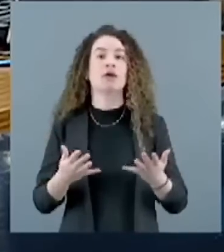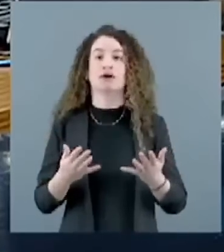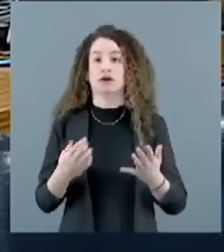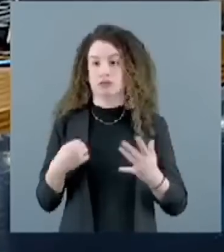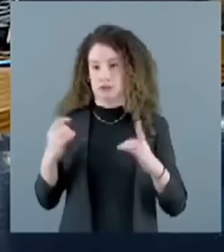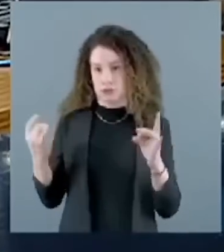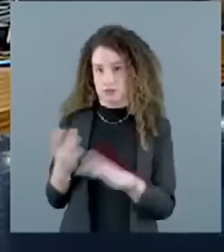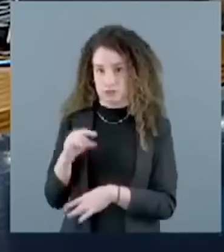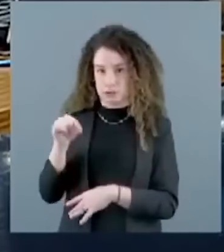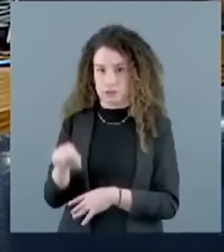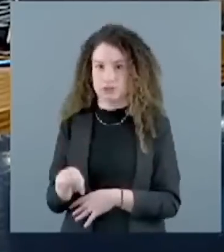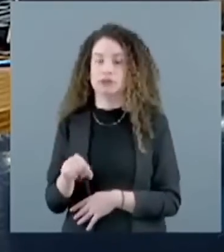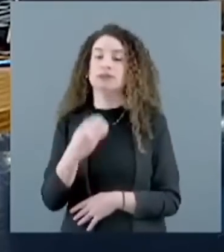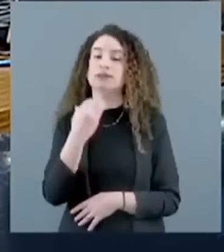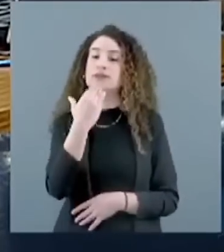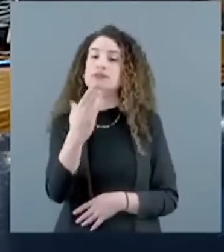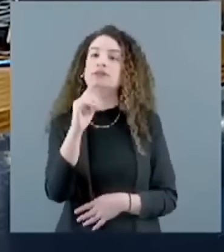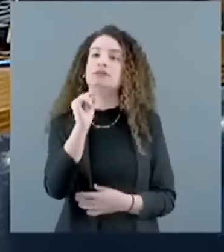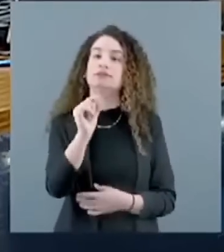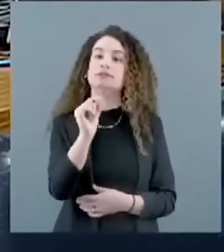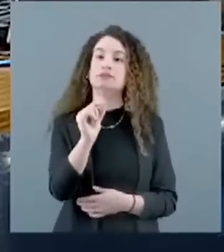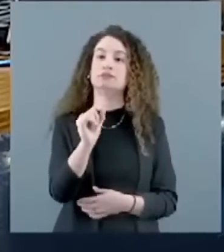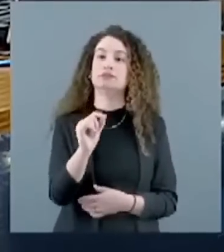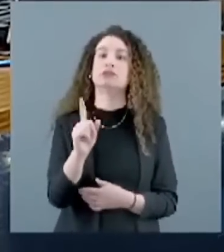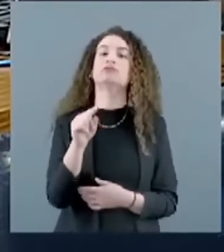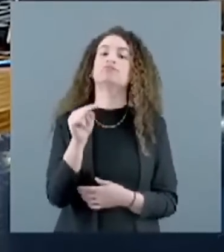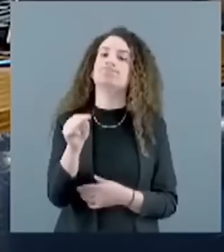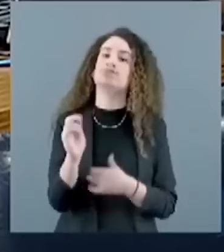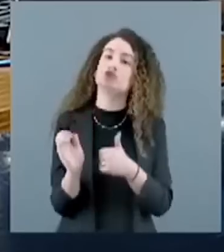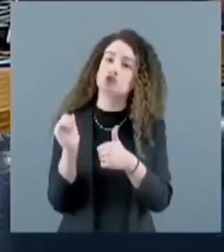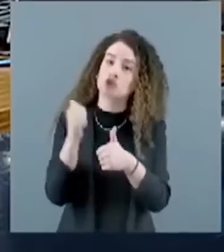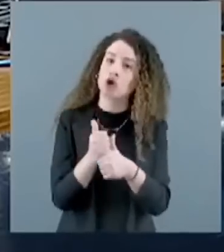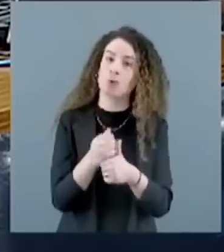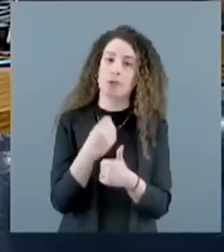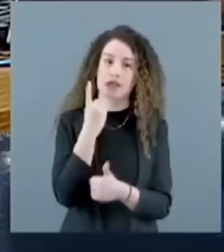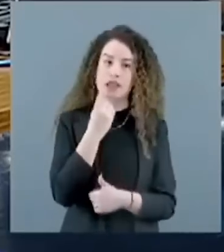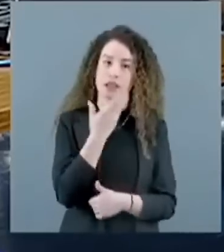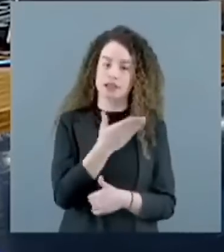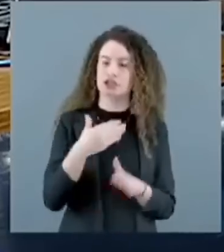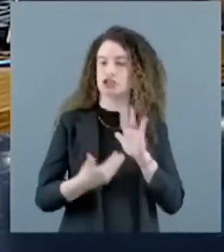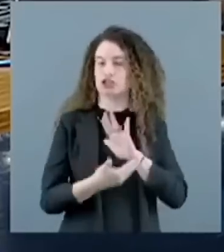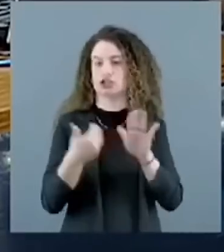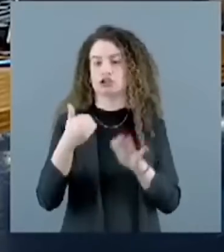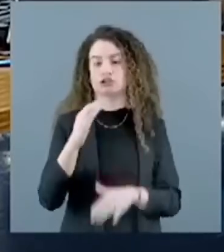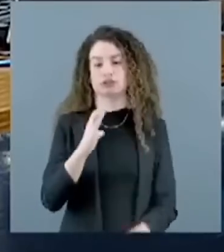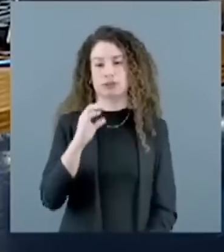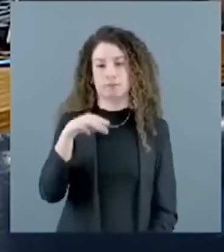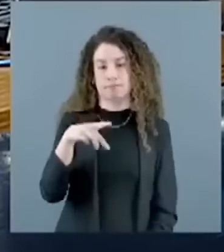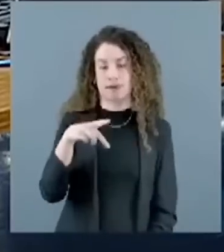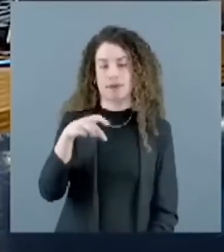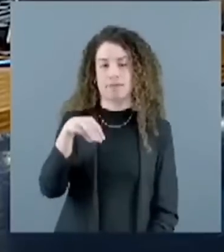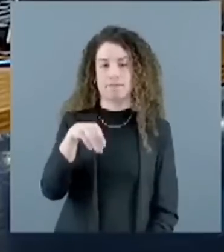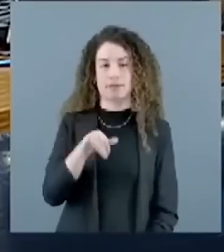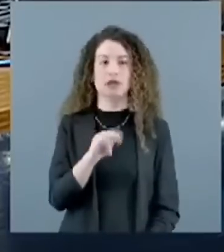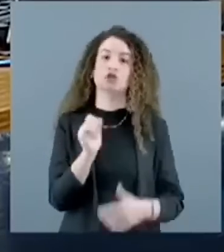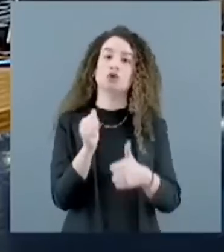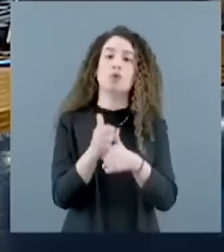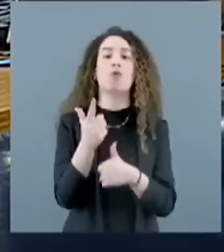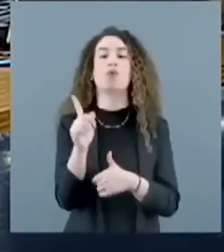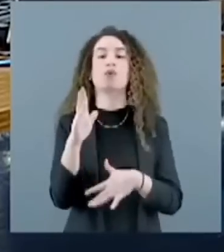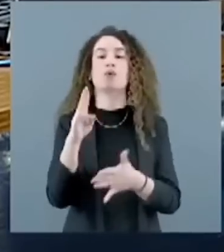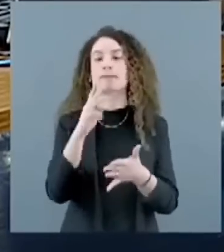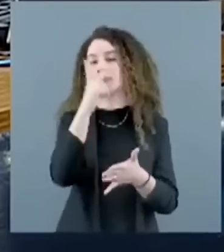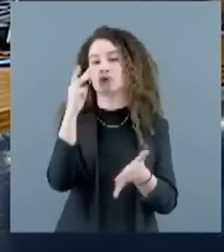aqui, solicitando que ele seja substituído, retirado da CPMI, substituído por outro membro. Não há